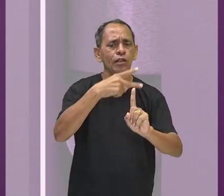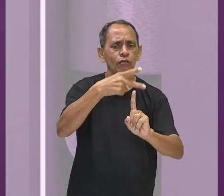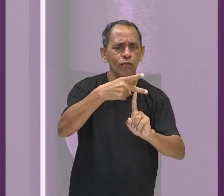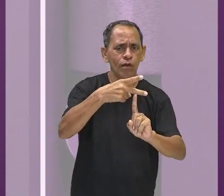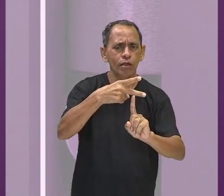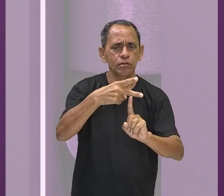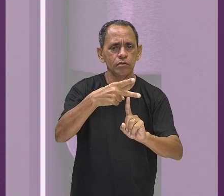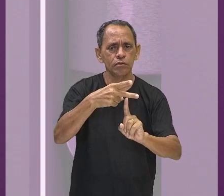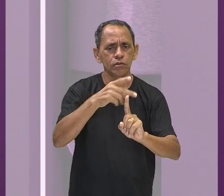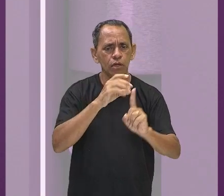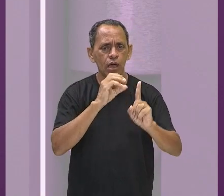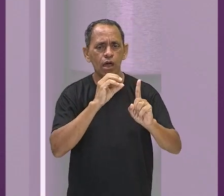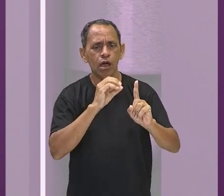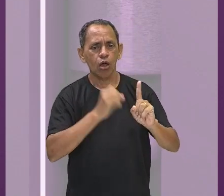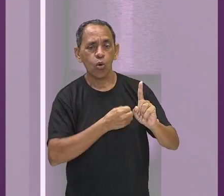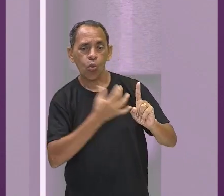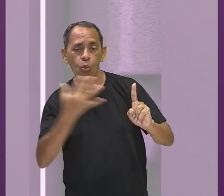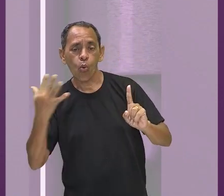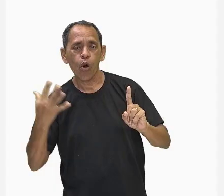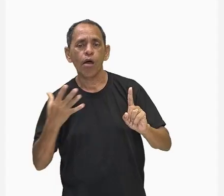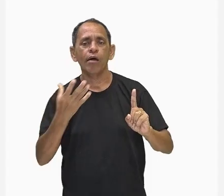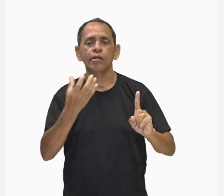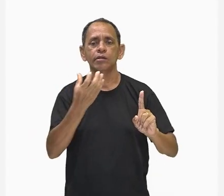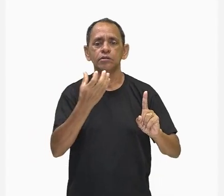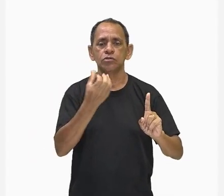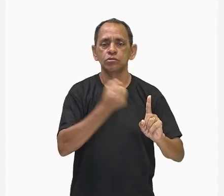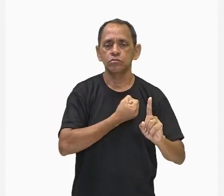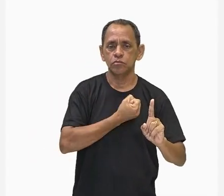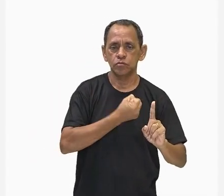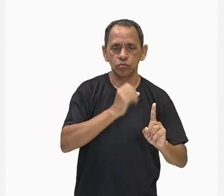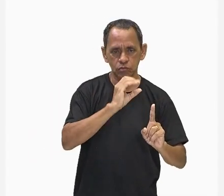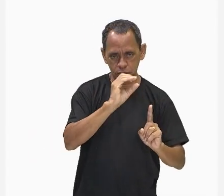denominador. Tudo bem? Vamos lá, observe o quadro aí.